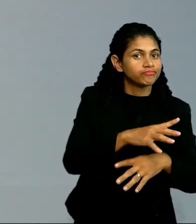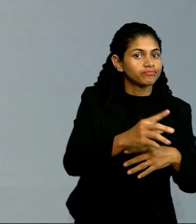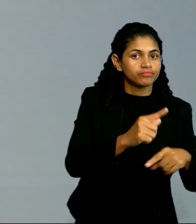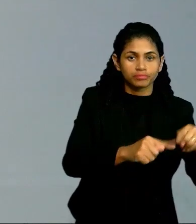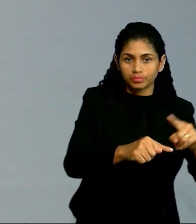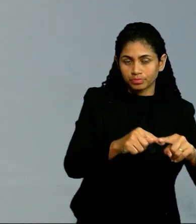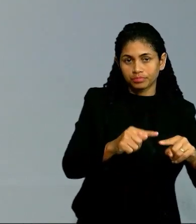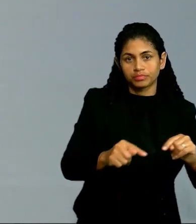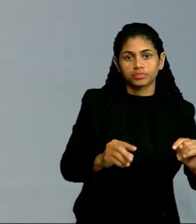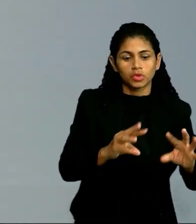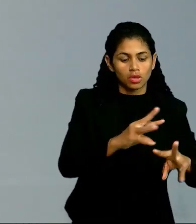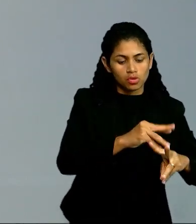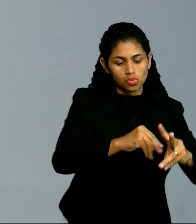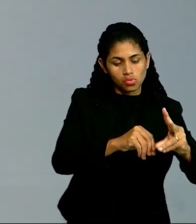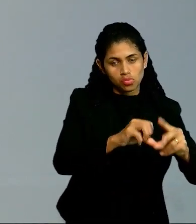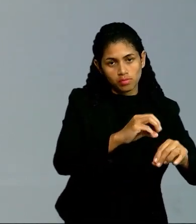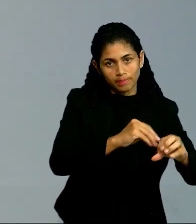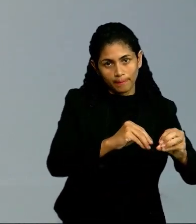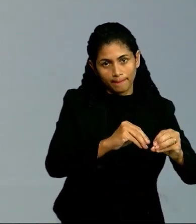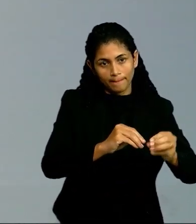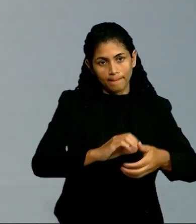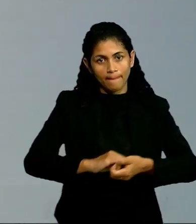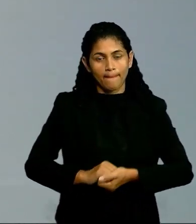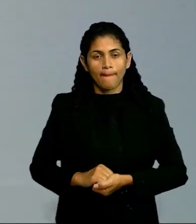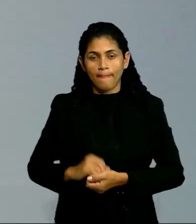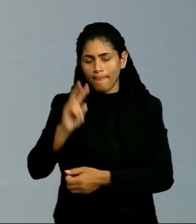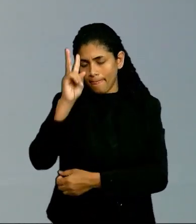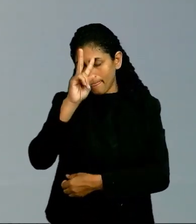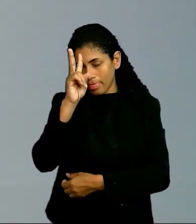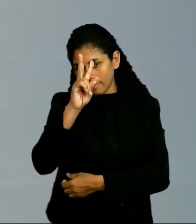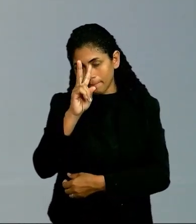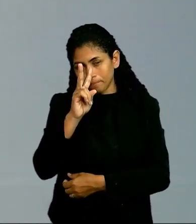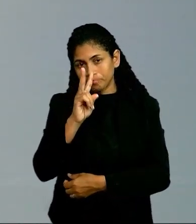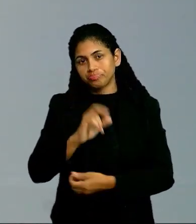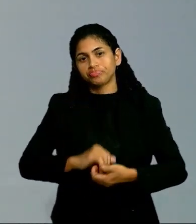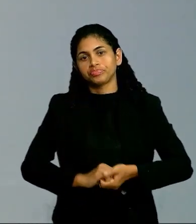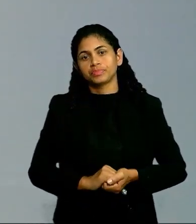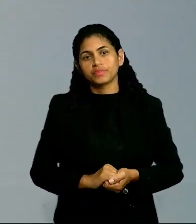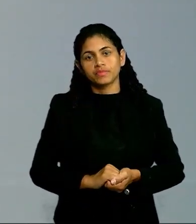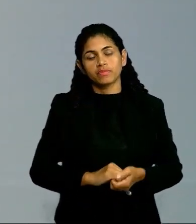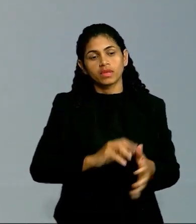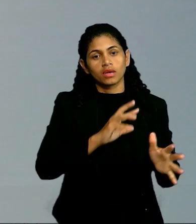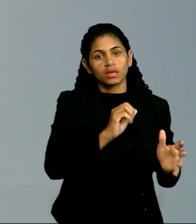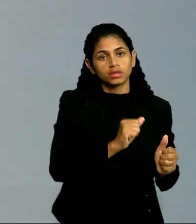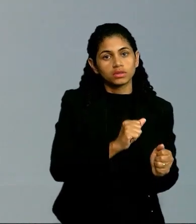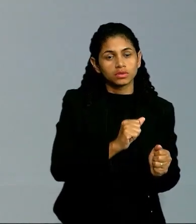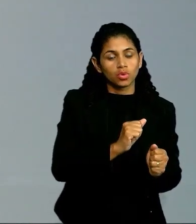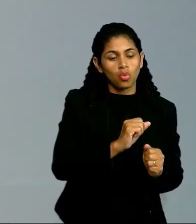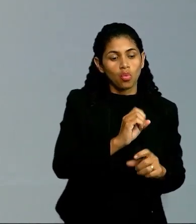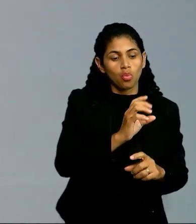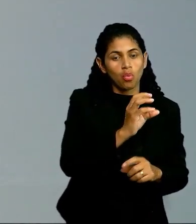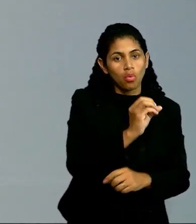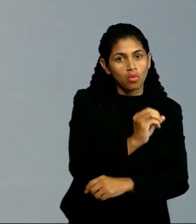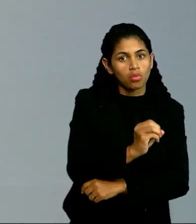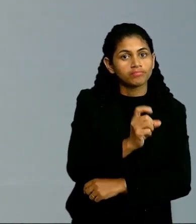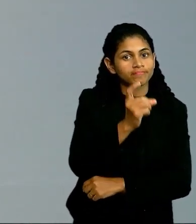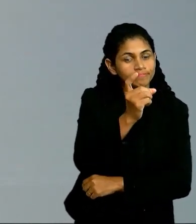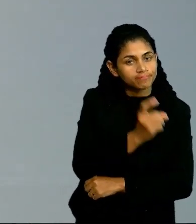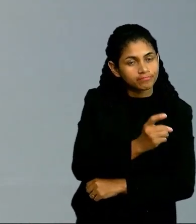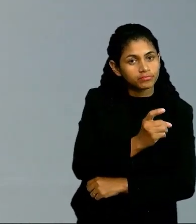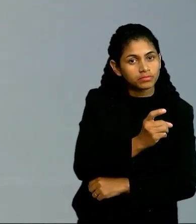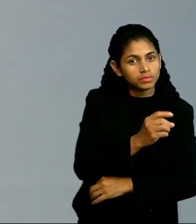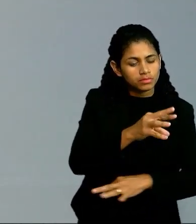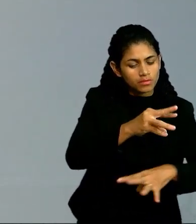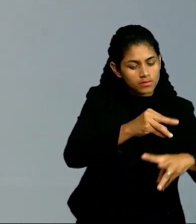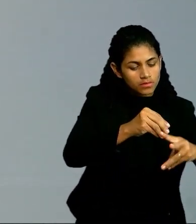que oxidou. Tudo bem? Então, lembra, agente oxidante e agente redutor é o contrário. Quem